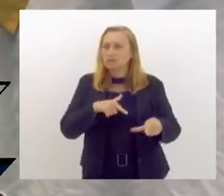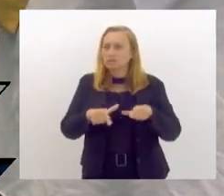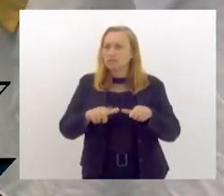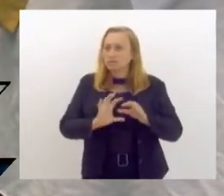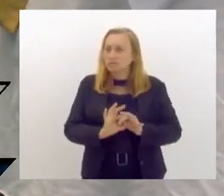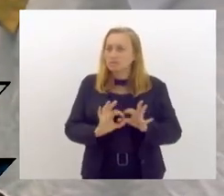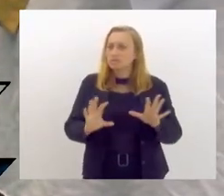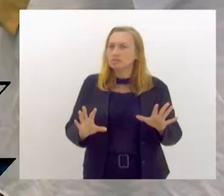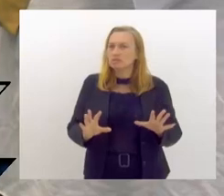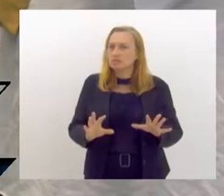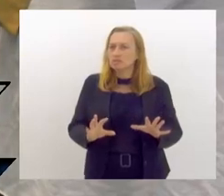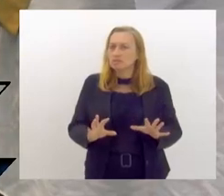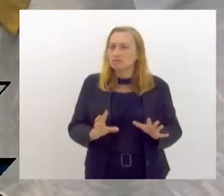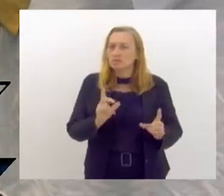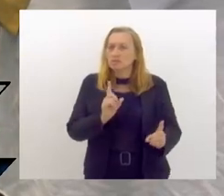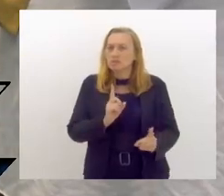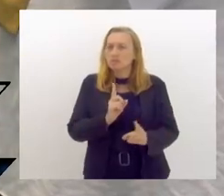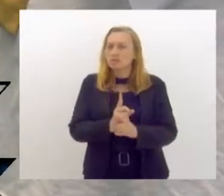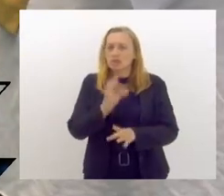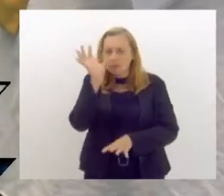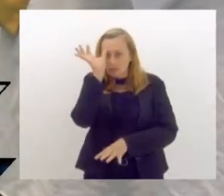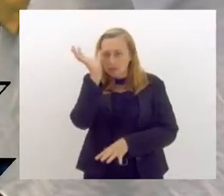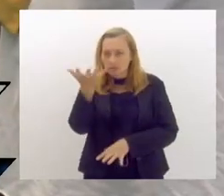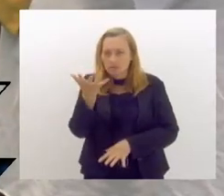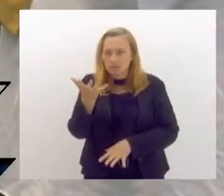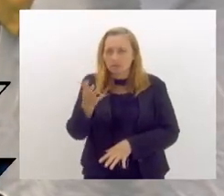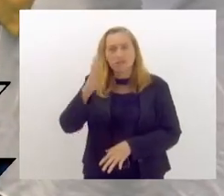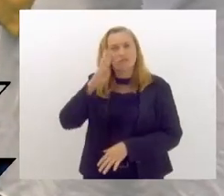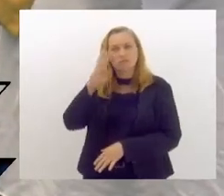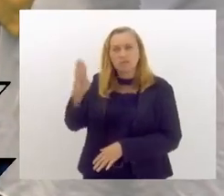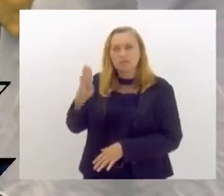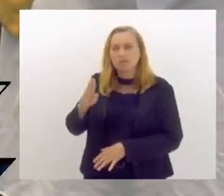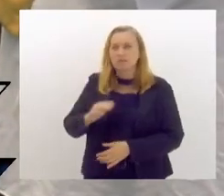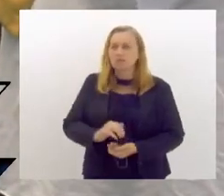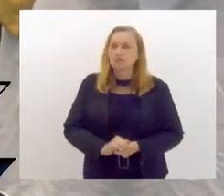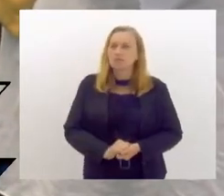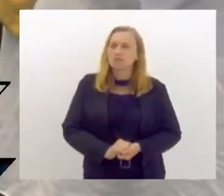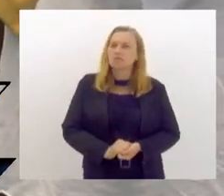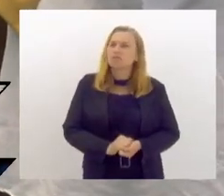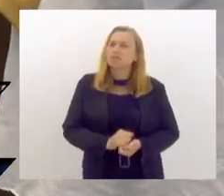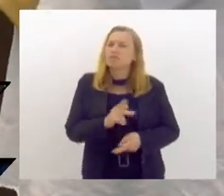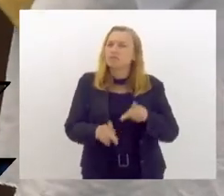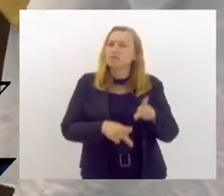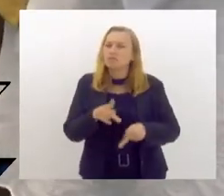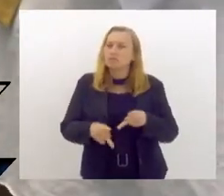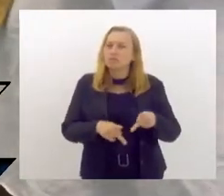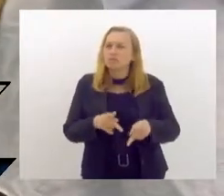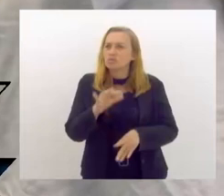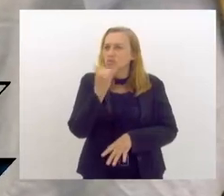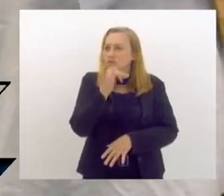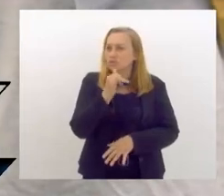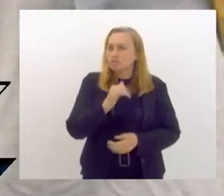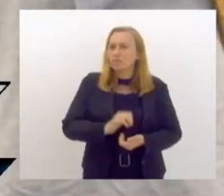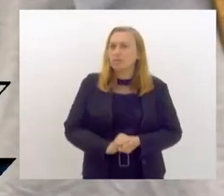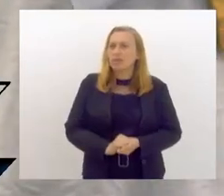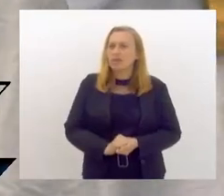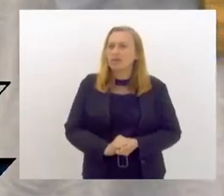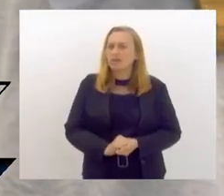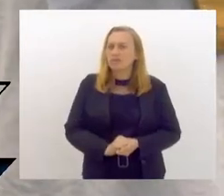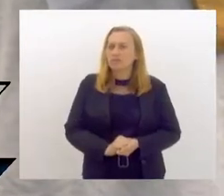democrático, encontremos soluções para aquilo que é fundamental para a população fluminense. E que